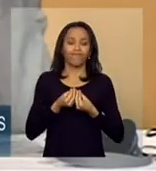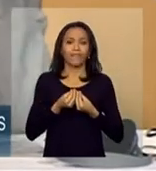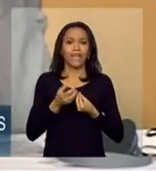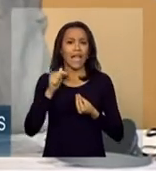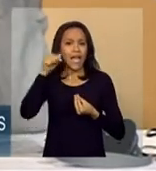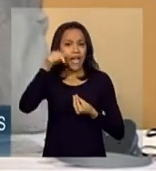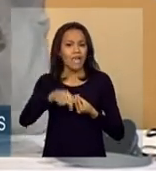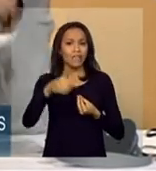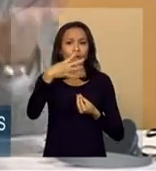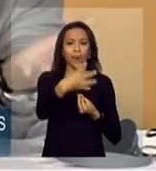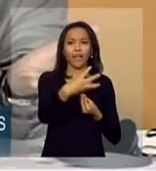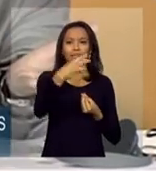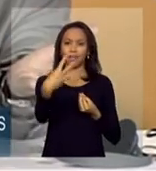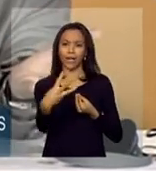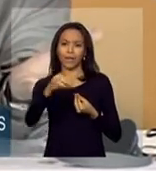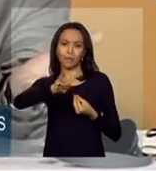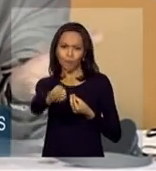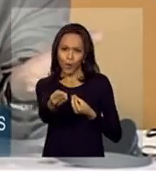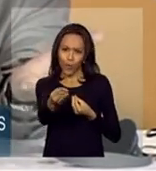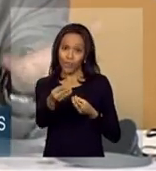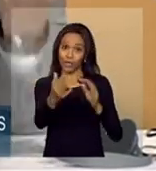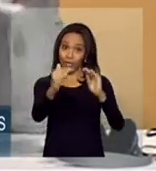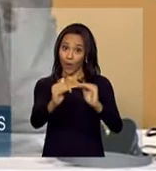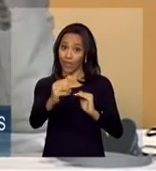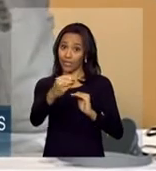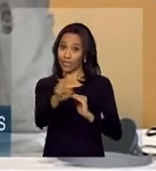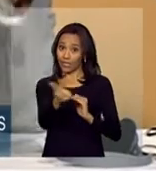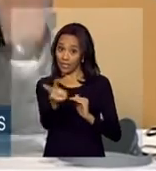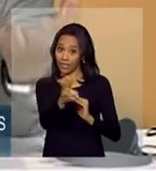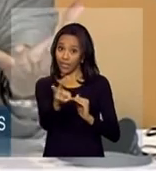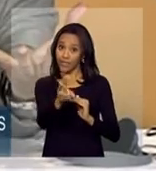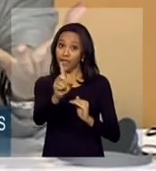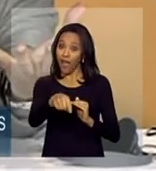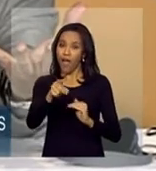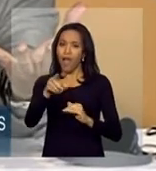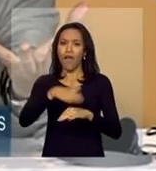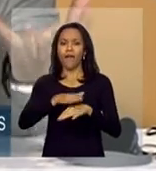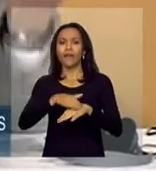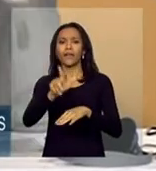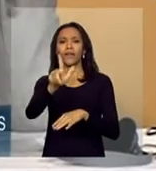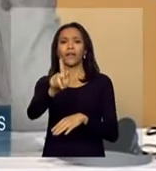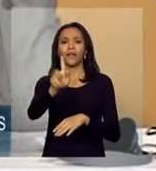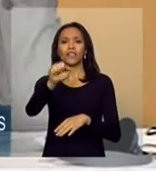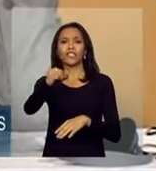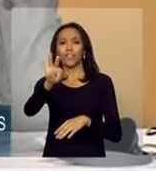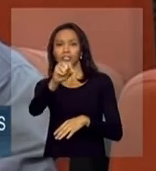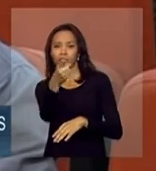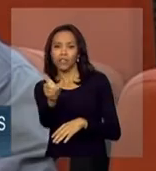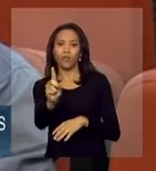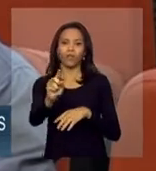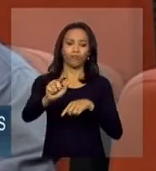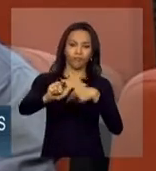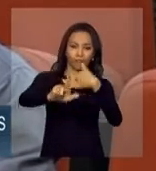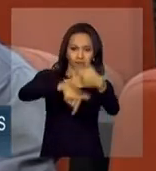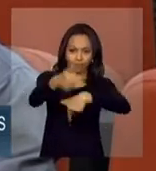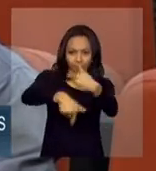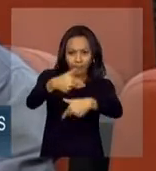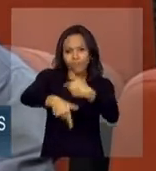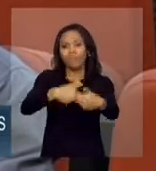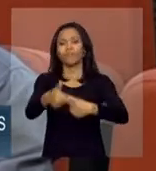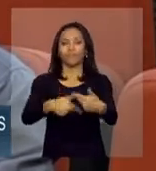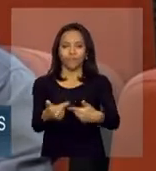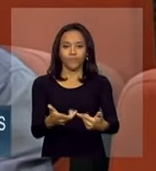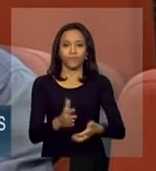este de 43 milhões, que está sendo 33, é gestão de serviço, digamos assim. Originalmente, no conceito original, não estava